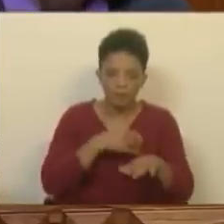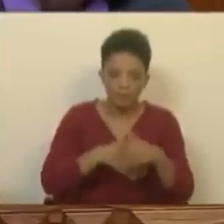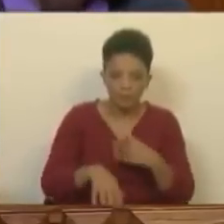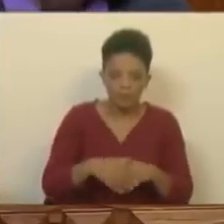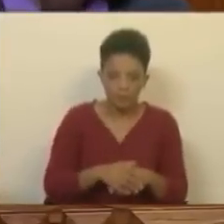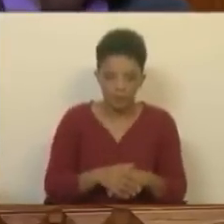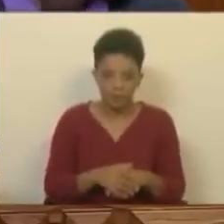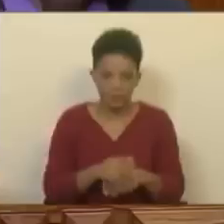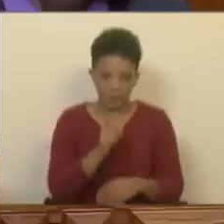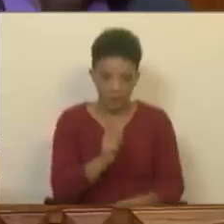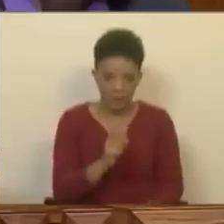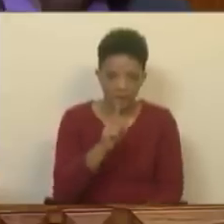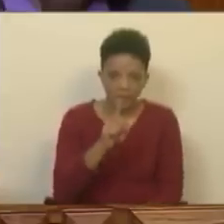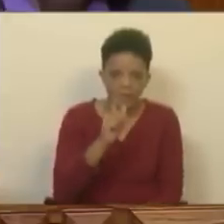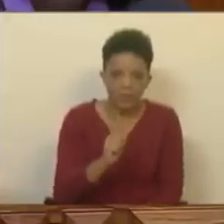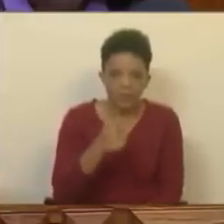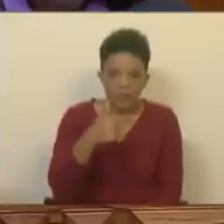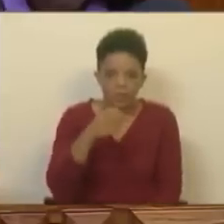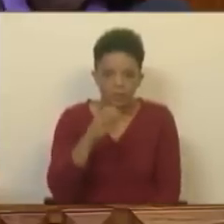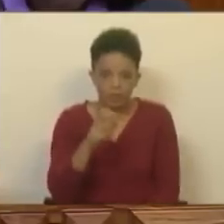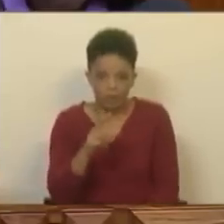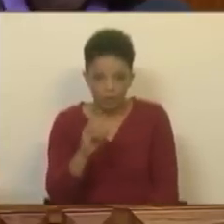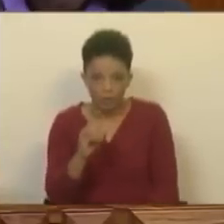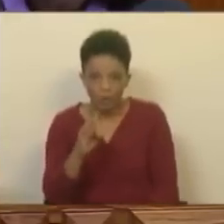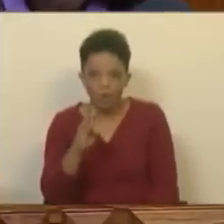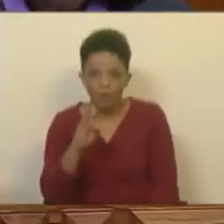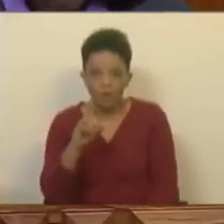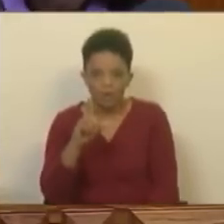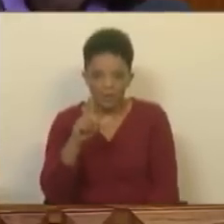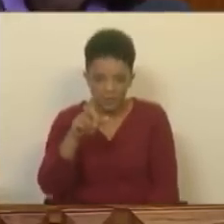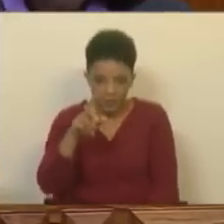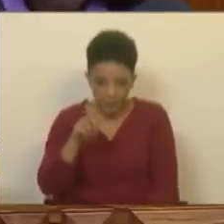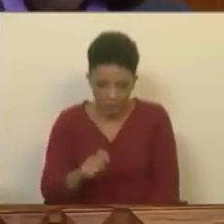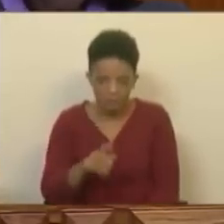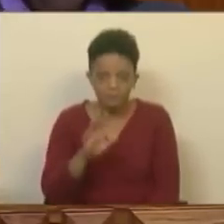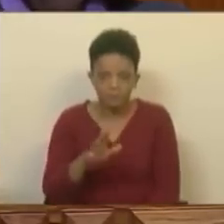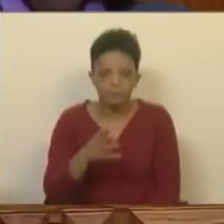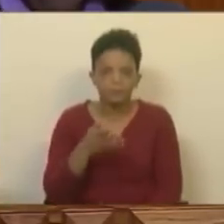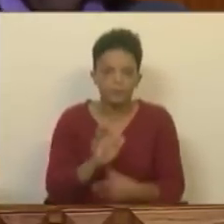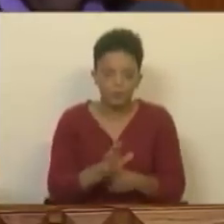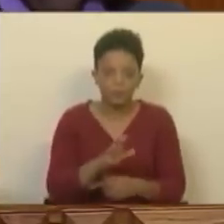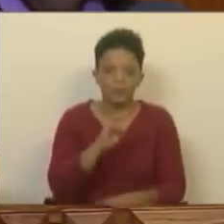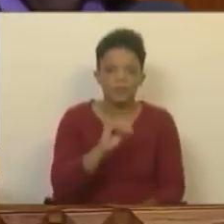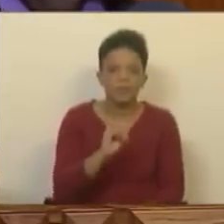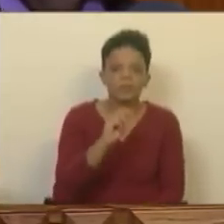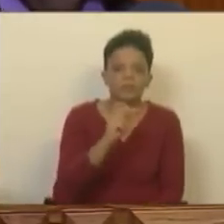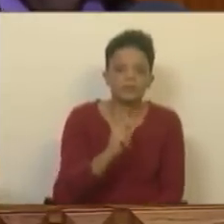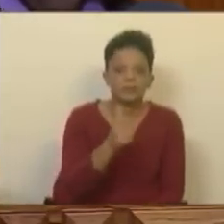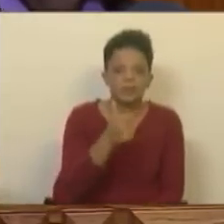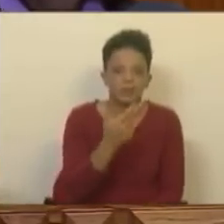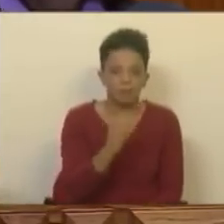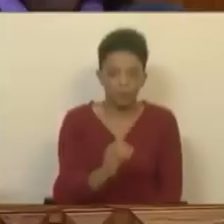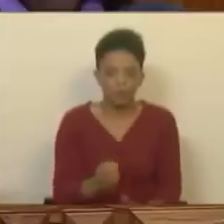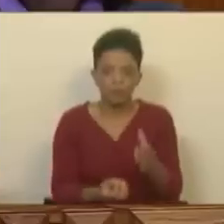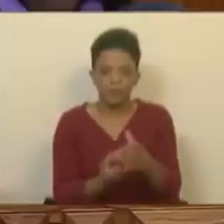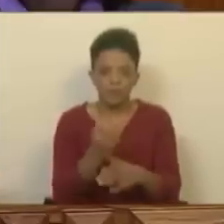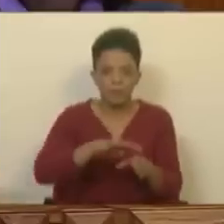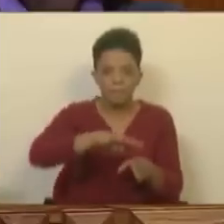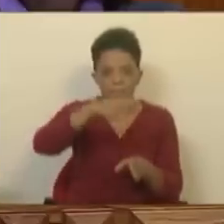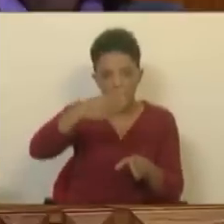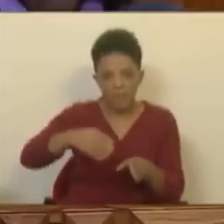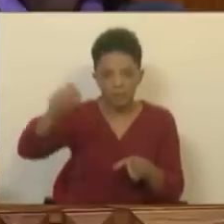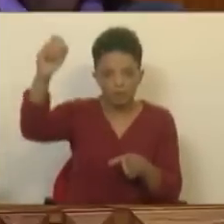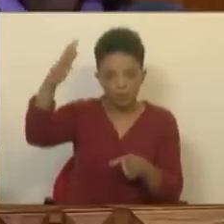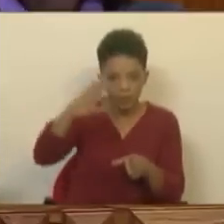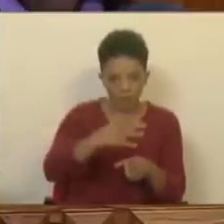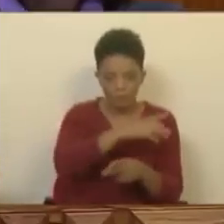essa elétrons e a verdade é que nós temos por um lado no sabor a fugindo fogo a produzir os painéis Solares está